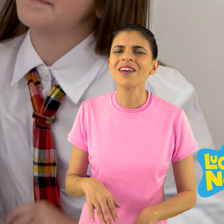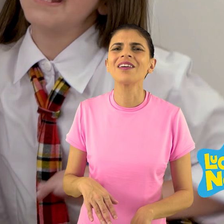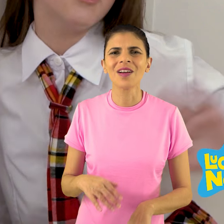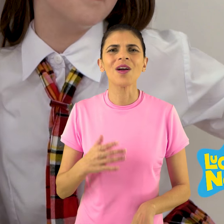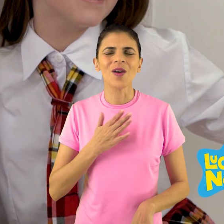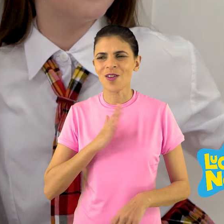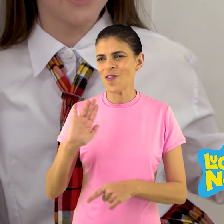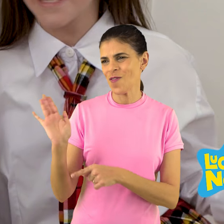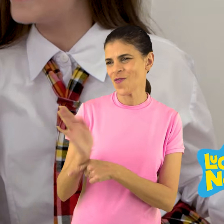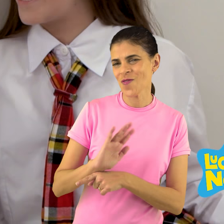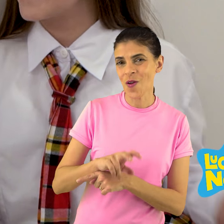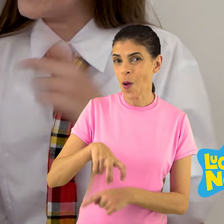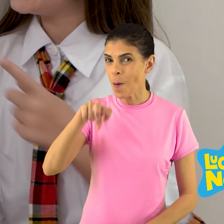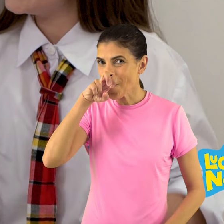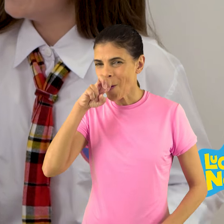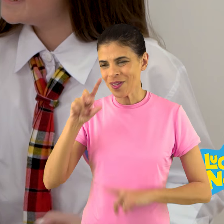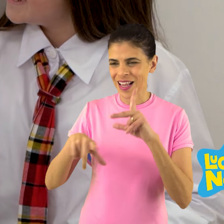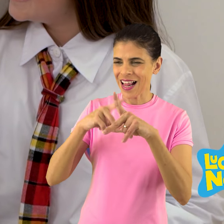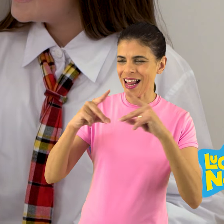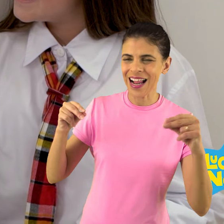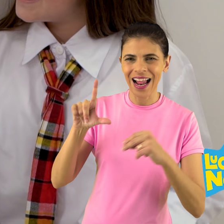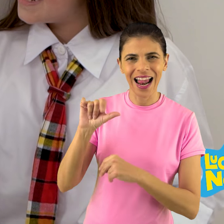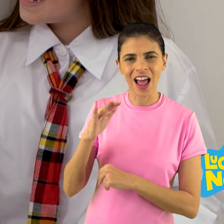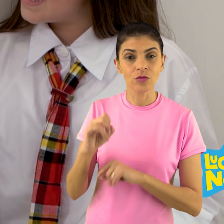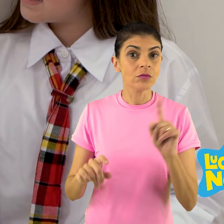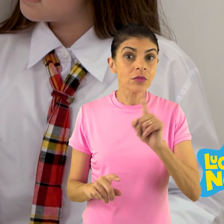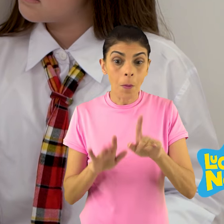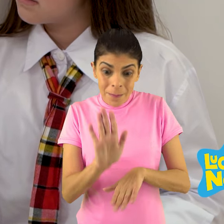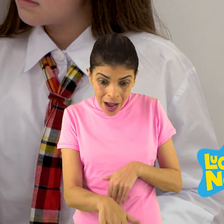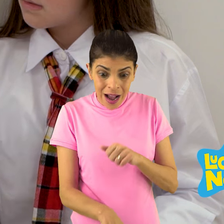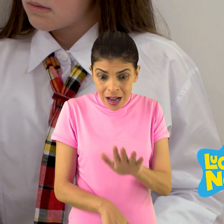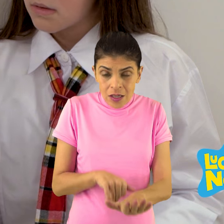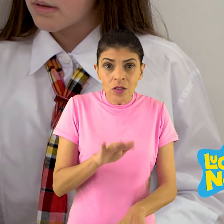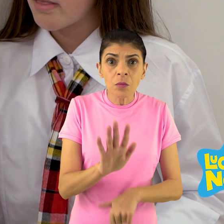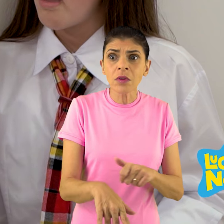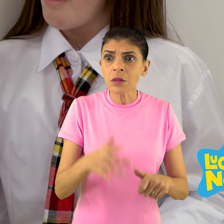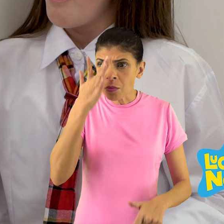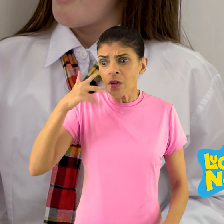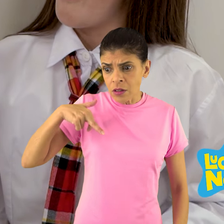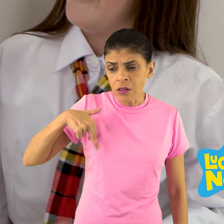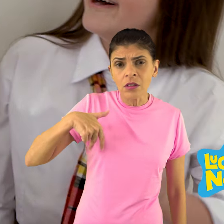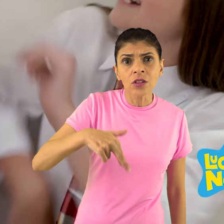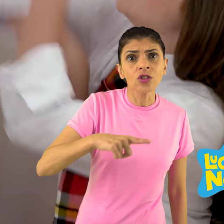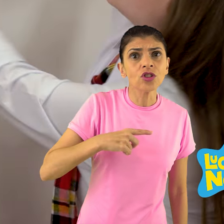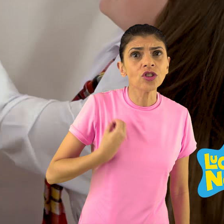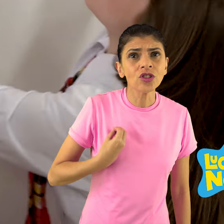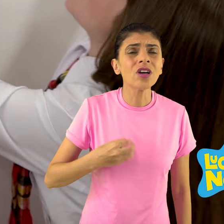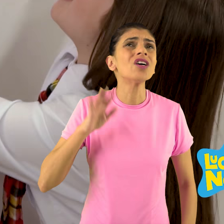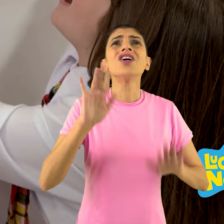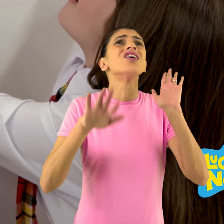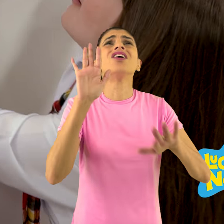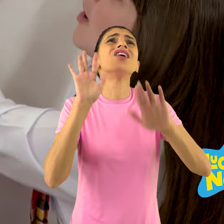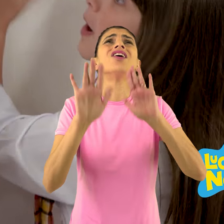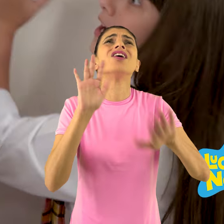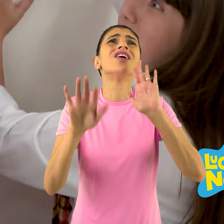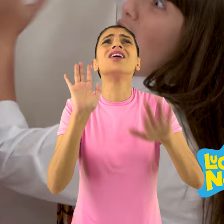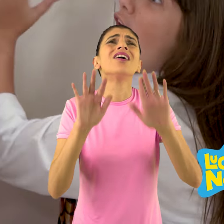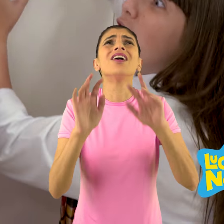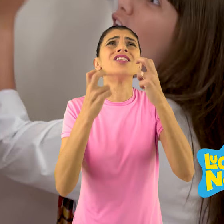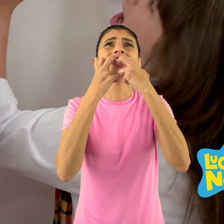esse filme. Turma da Mônica Laços. Não, Gi. Passos, passos. Tem alguém andando por aqui. Socorro!